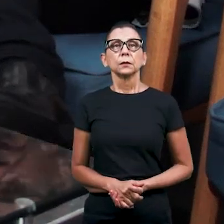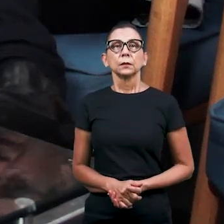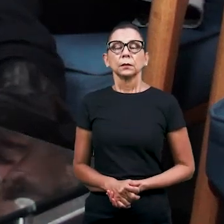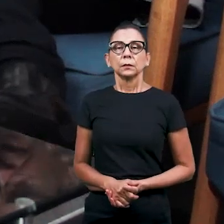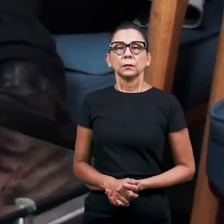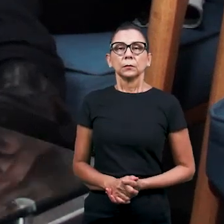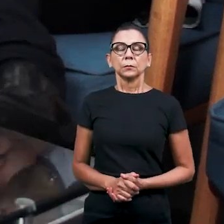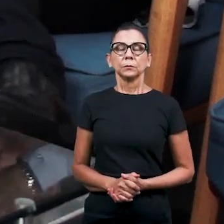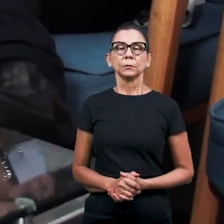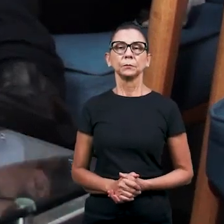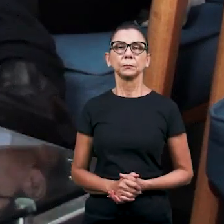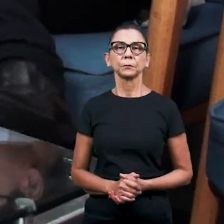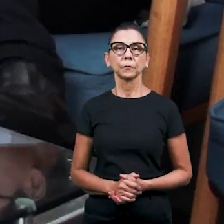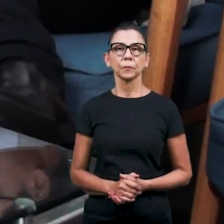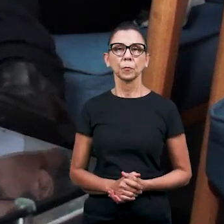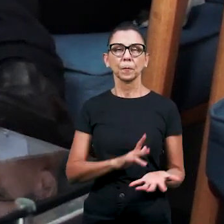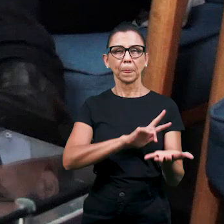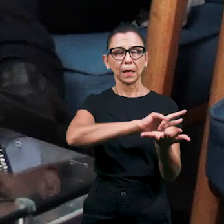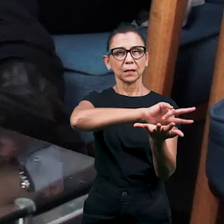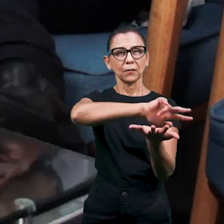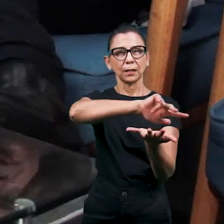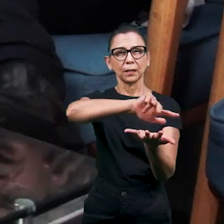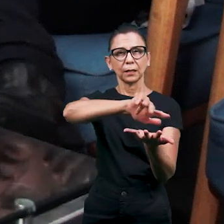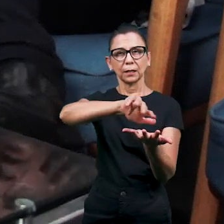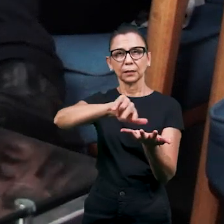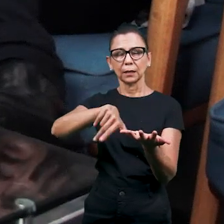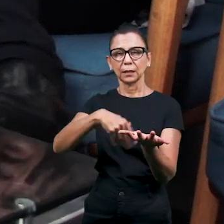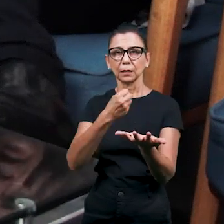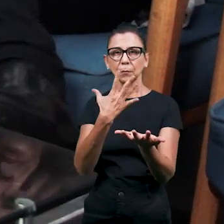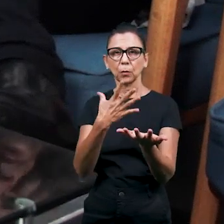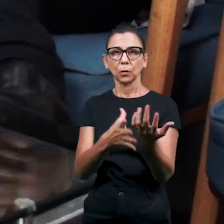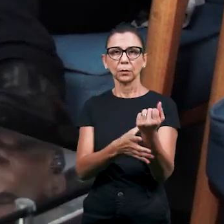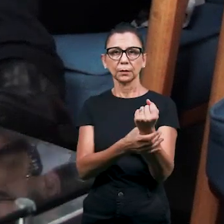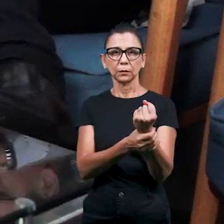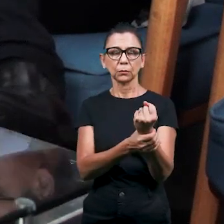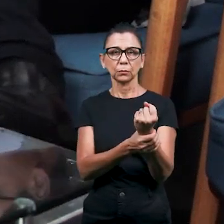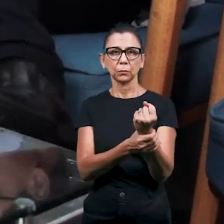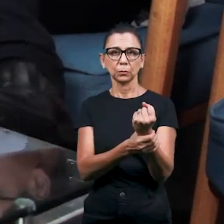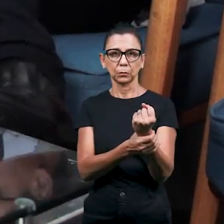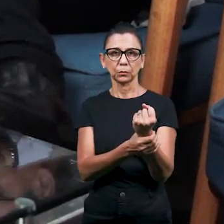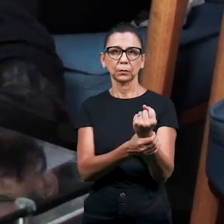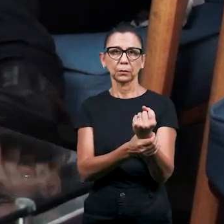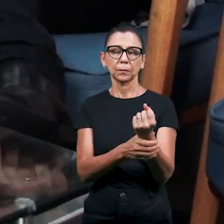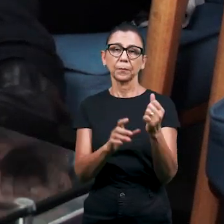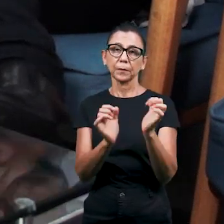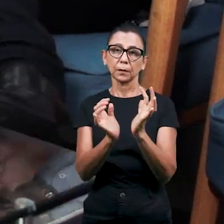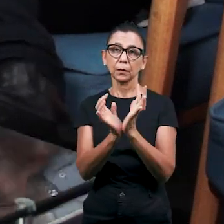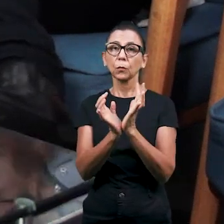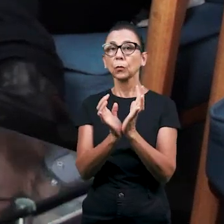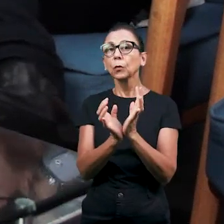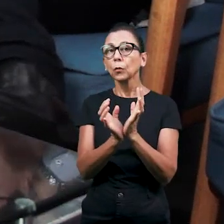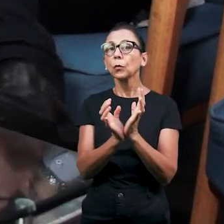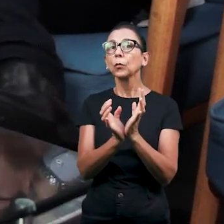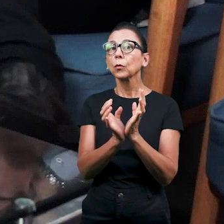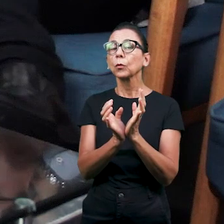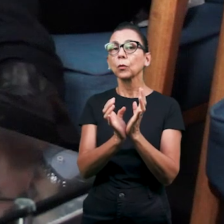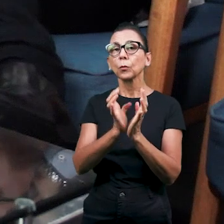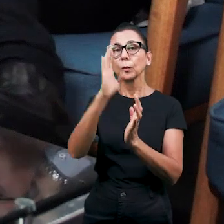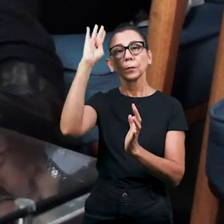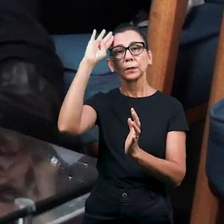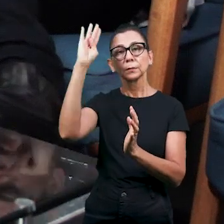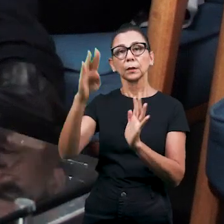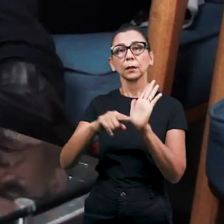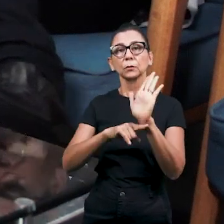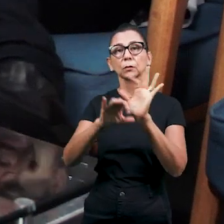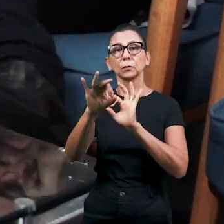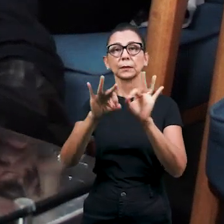para ver como é que é e aprender. Inclusive, nós estamos publicando esse conteúdo agora na terça-feira. Houve ontem o Evangelho Sem